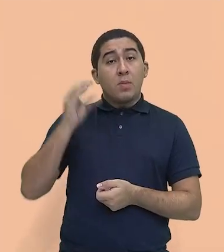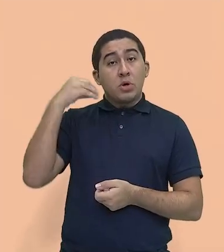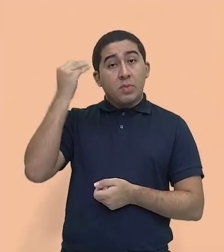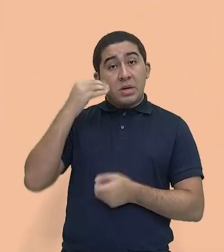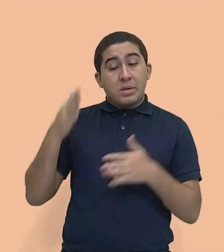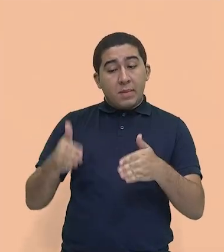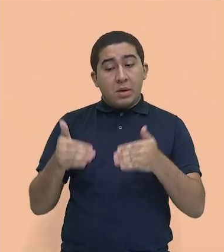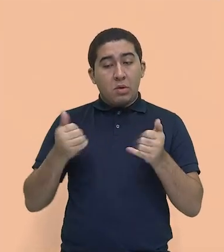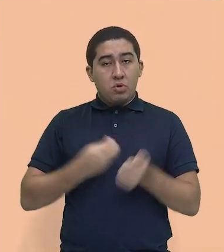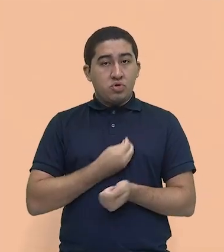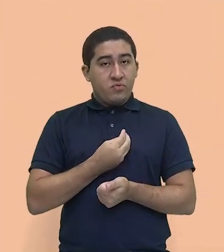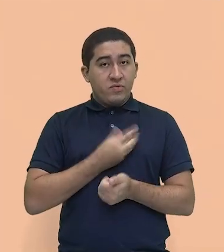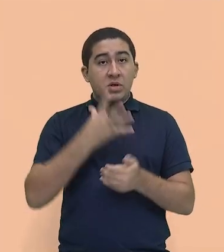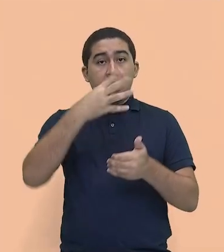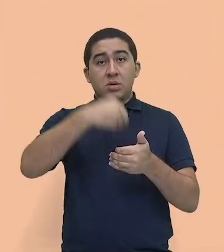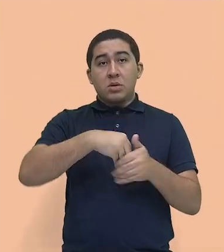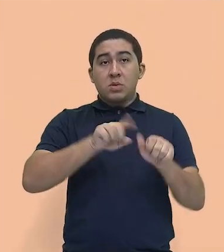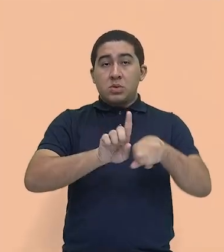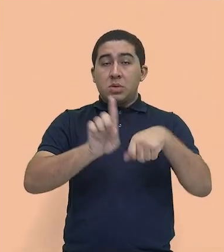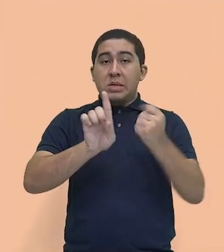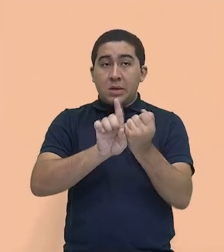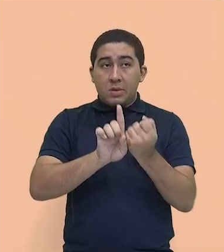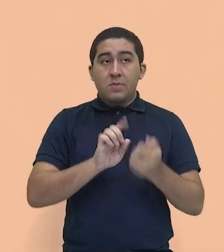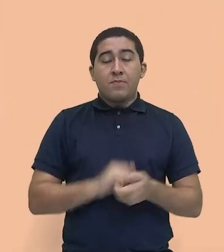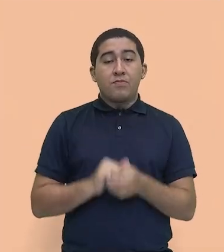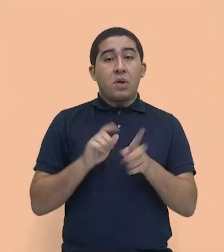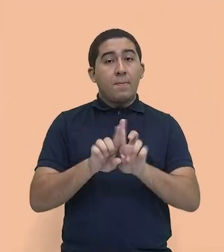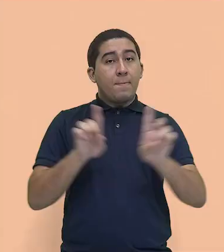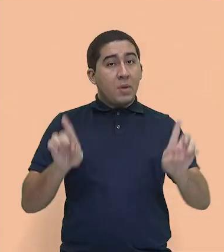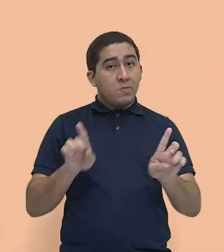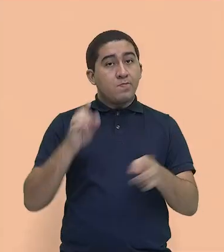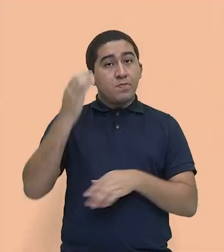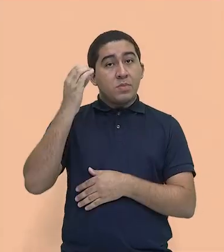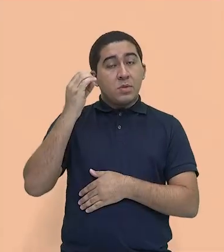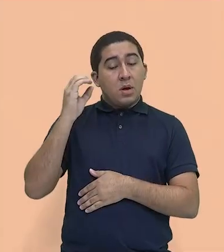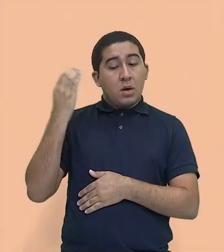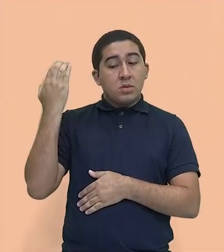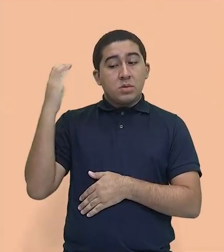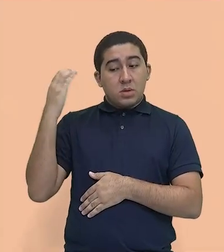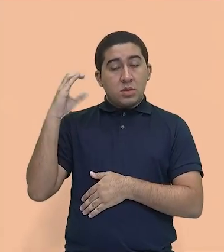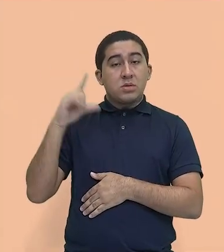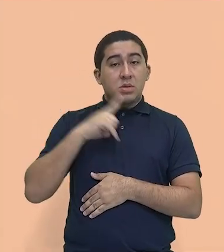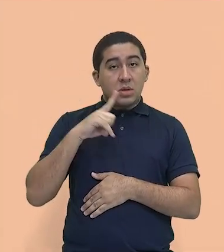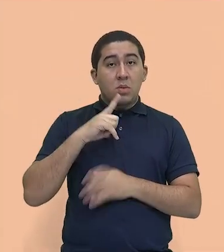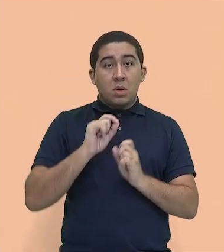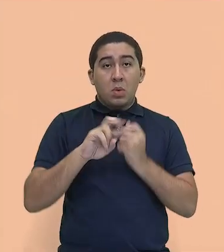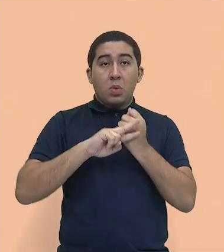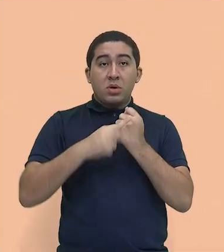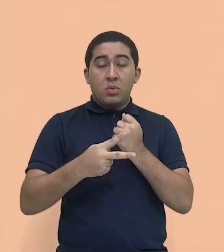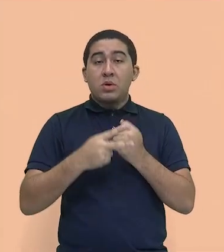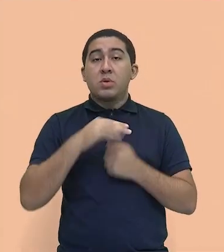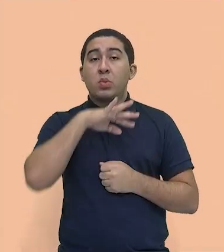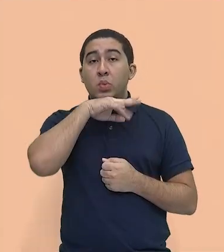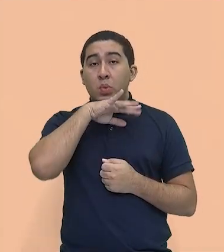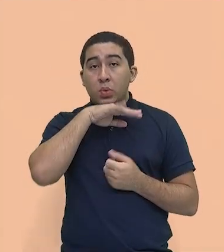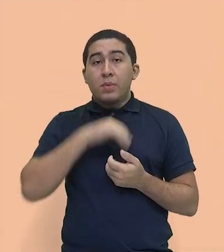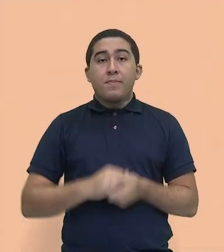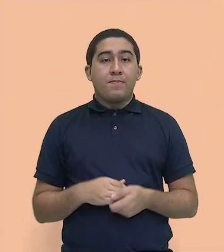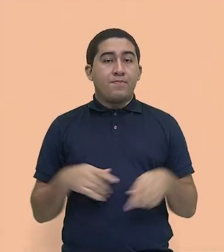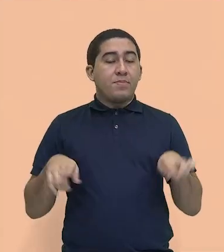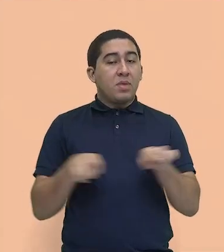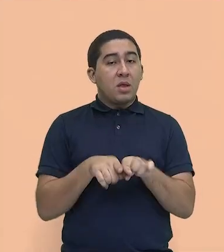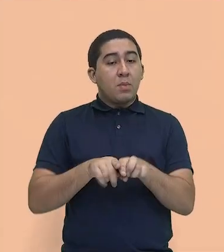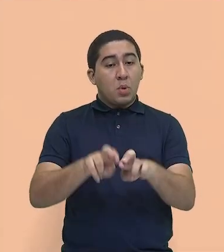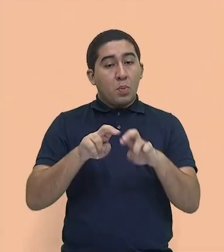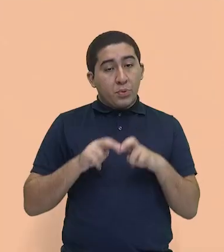na sociedade, né? E só que a ciência tem dado também resultados negativos. E é por isso que é